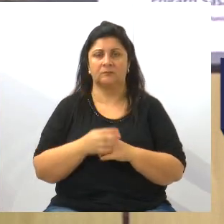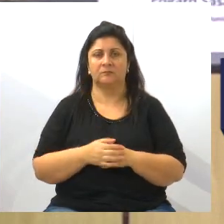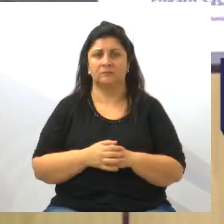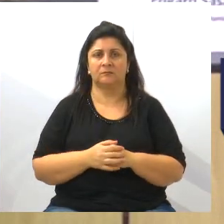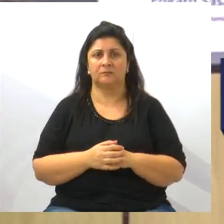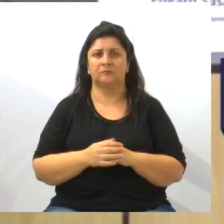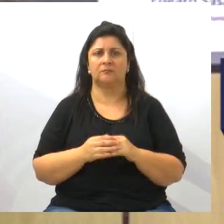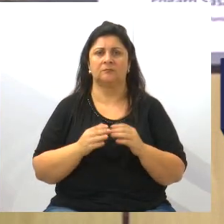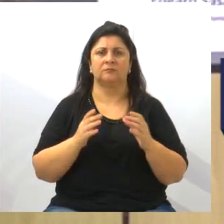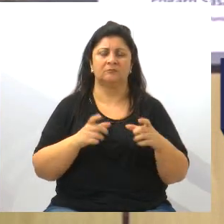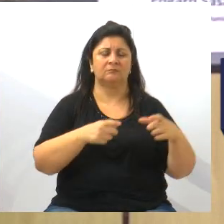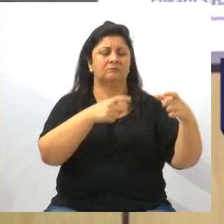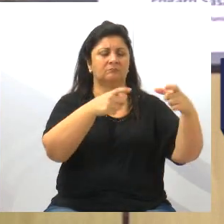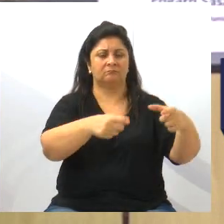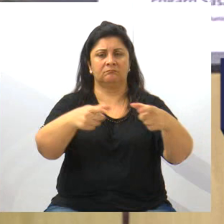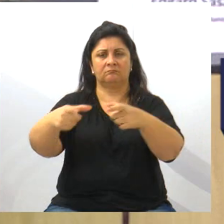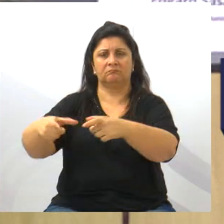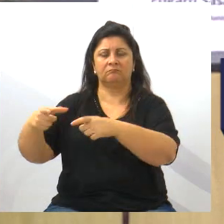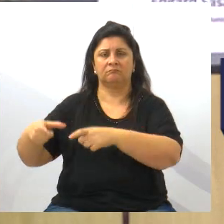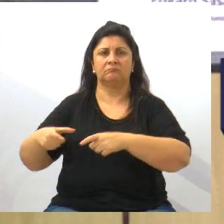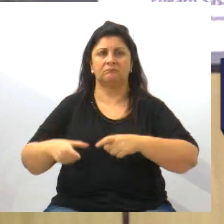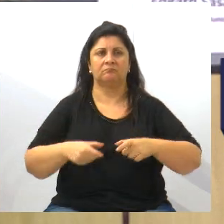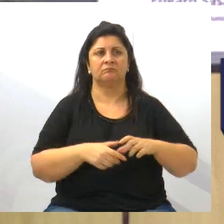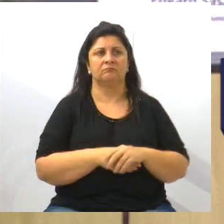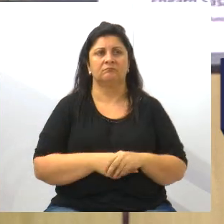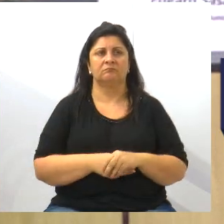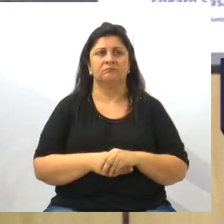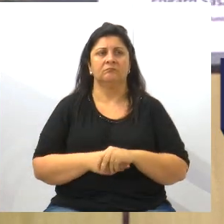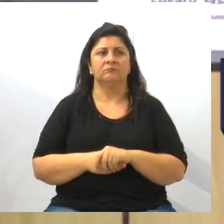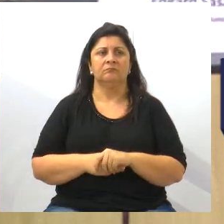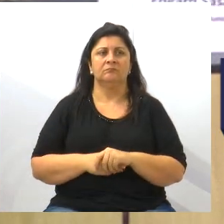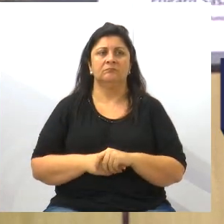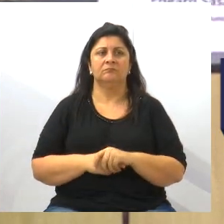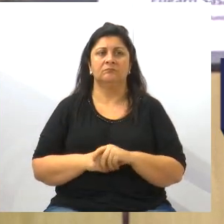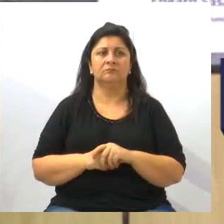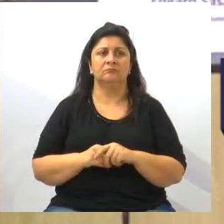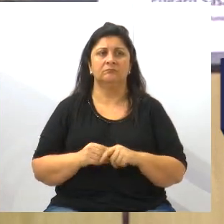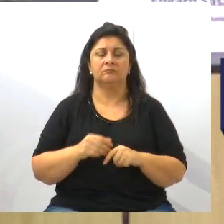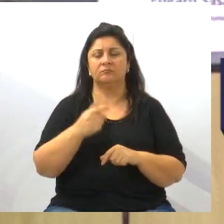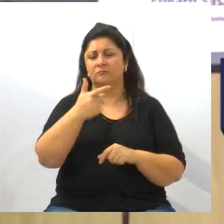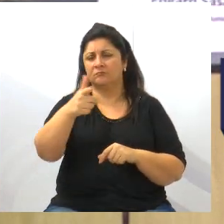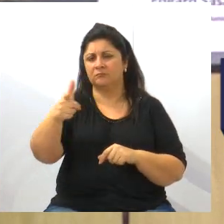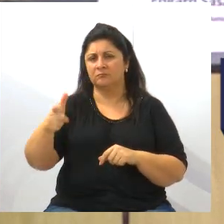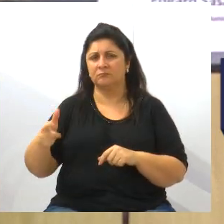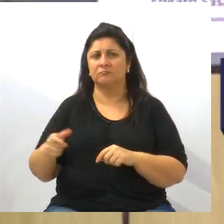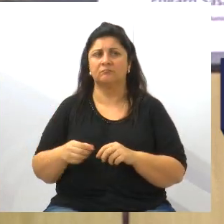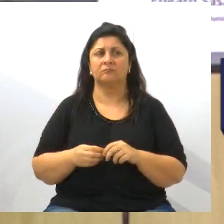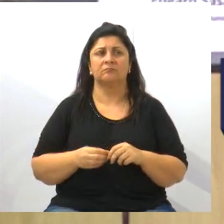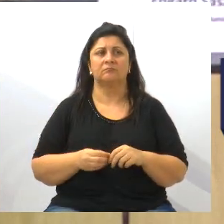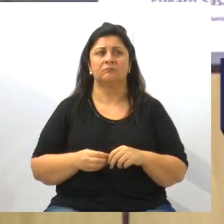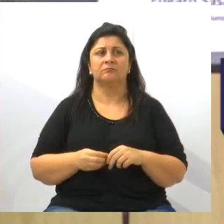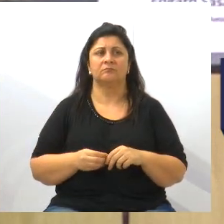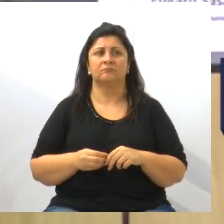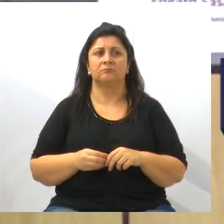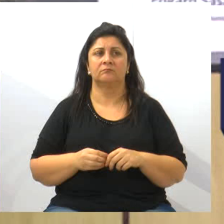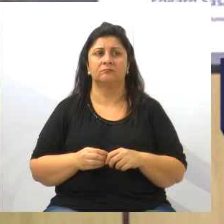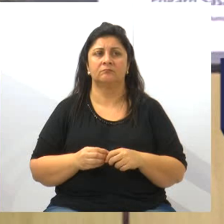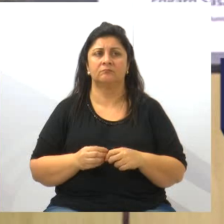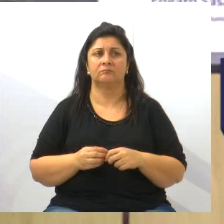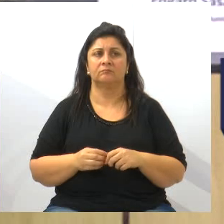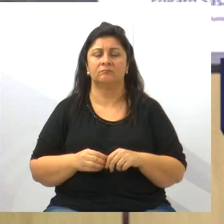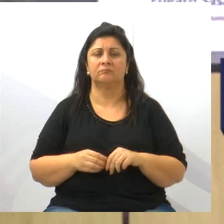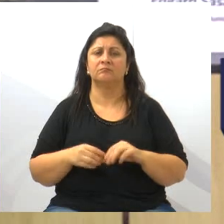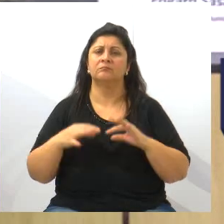Ijau, Igarapés, Marílias, Irajá, entre outros, Rio Comprido, comunidades que todos